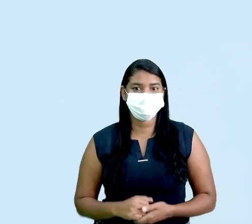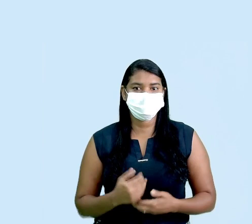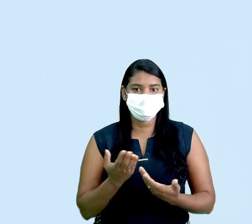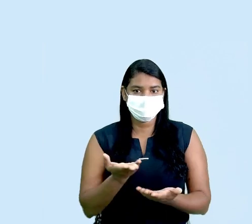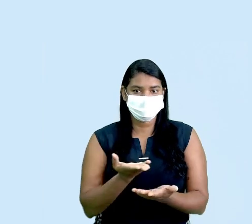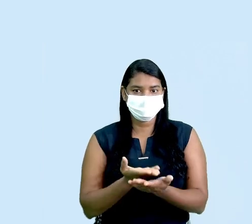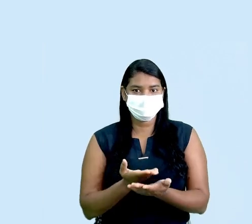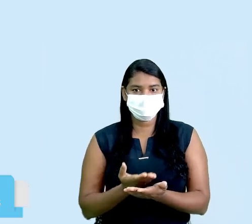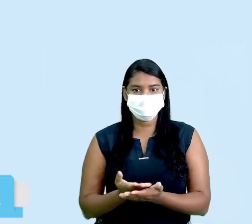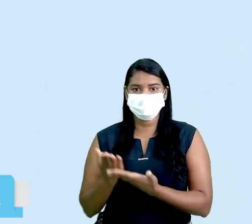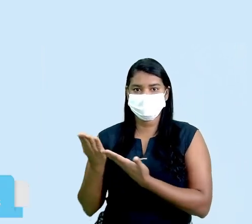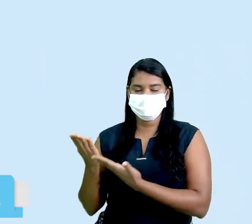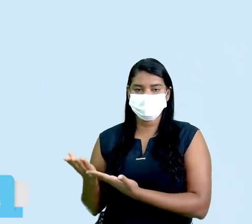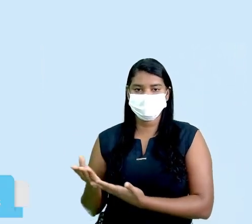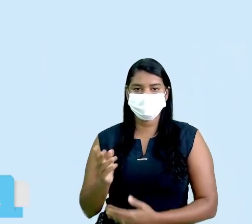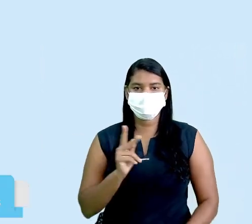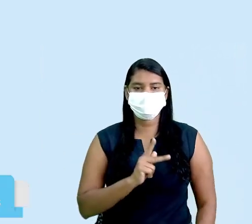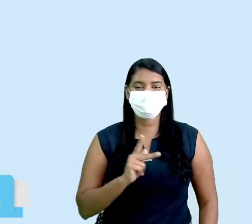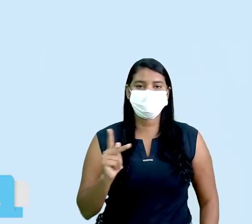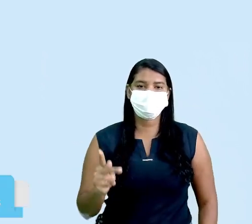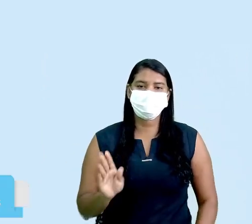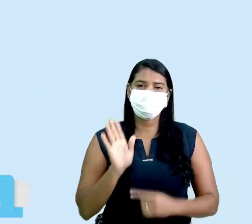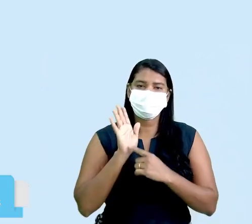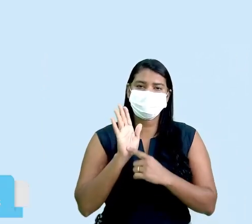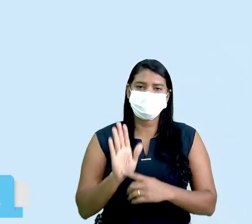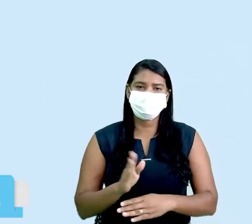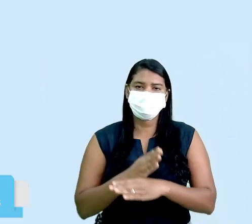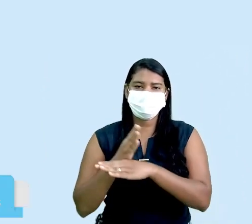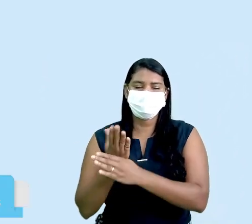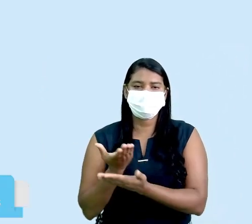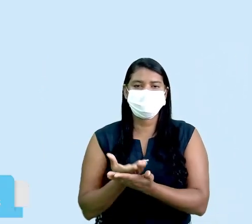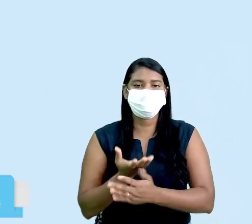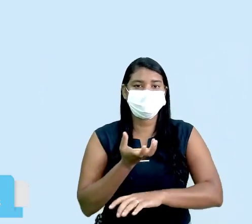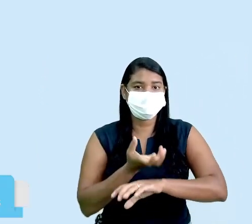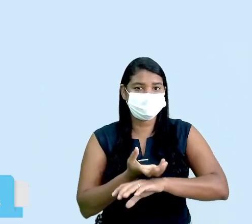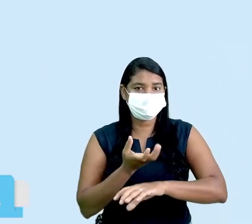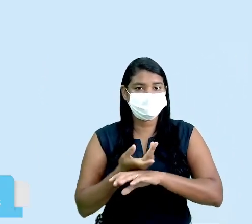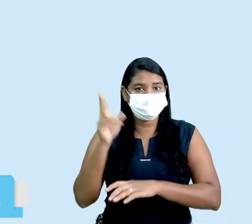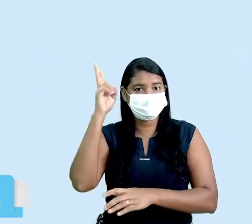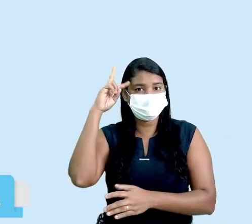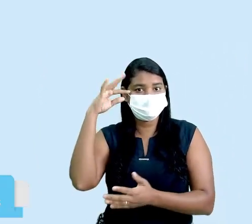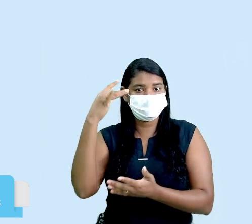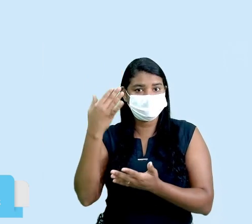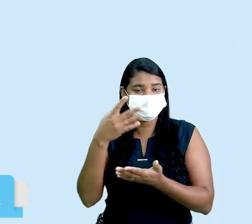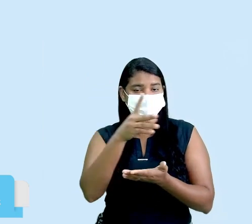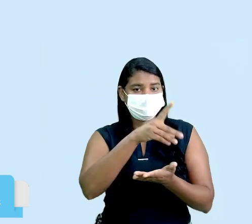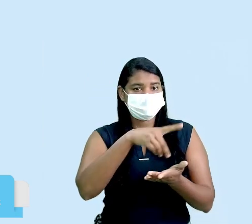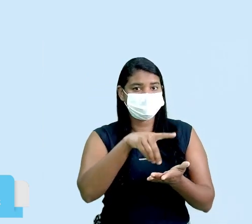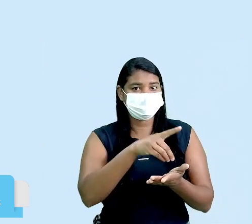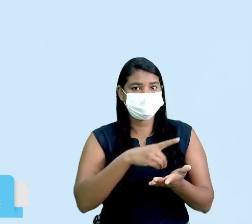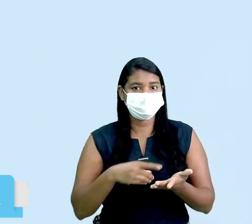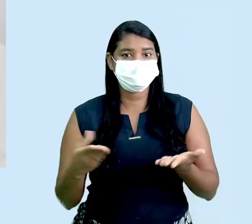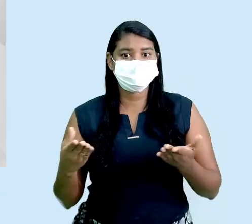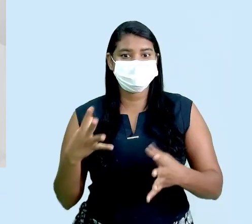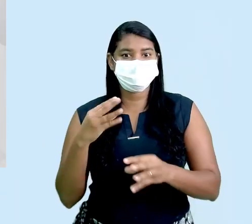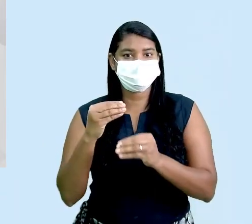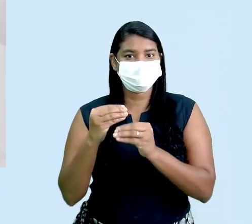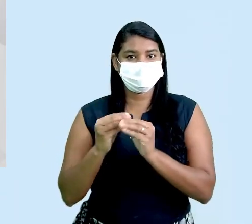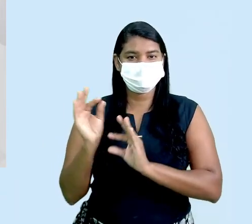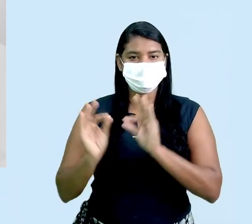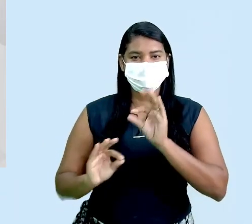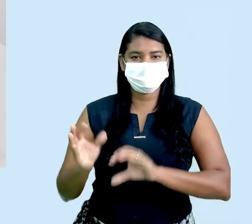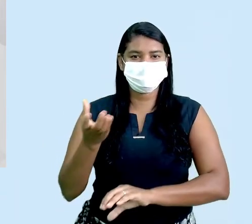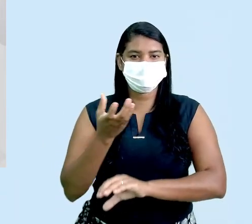Olá, estudantes. Sou o professor André Lemoine e estamos aqui para mais uma videoaula da disciplina de História do Design. Agora nós vamos trabalhar nessa competência